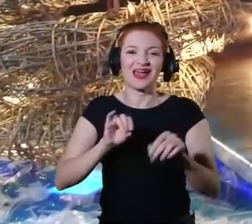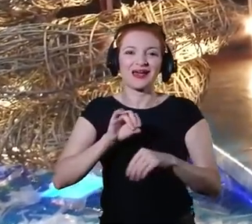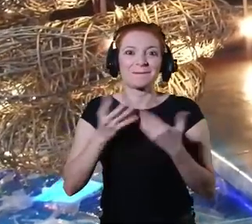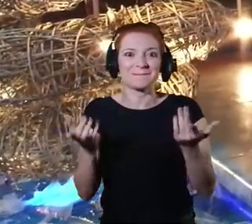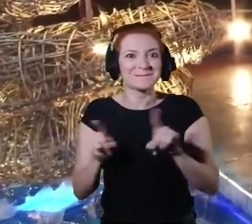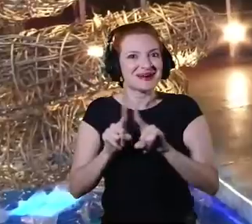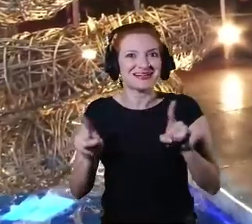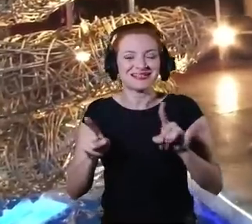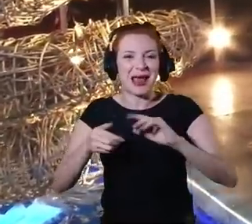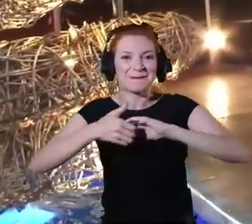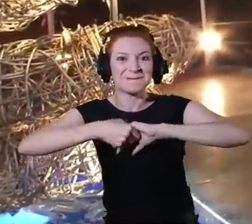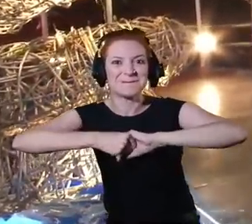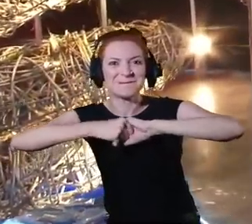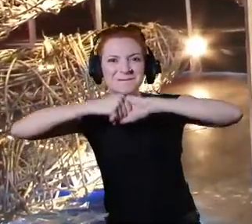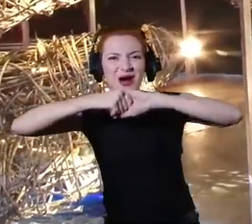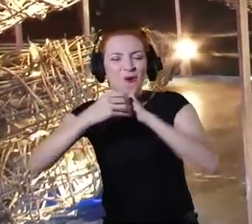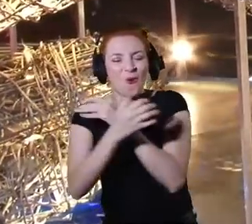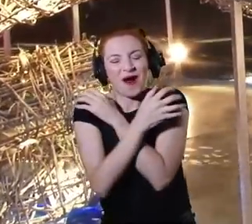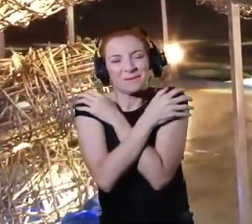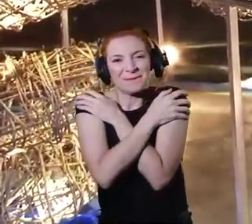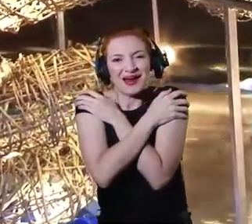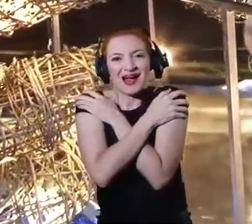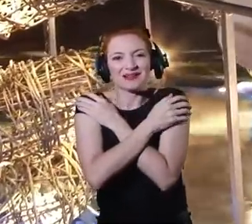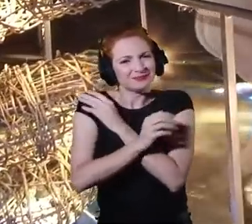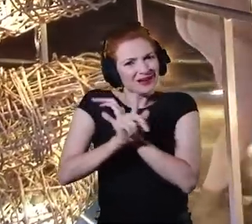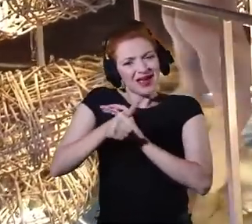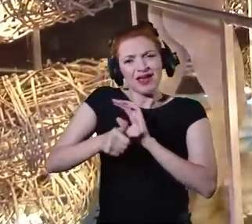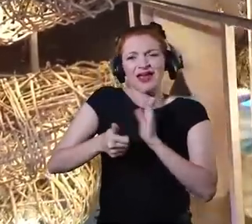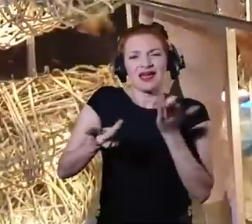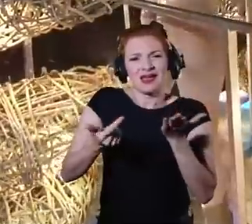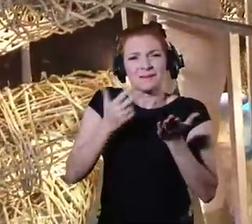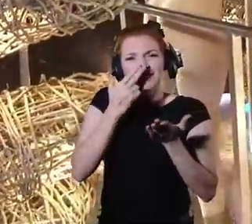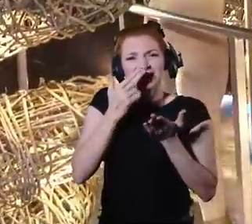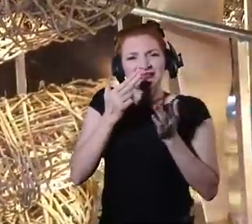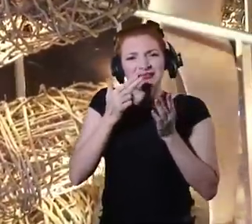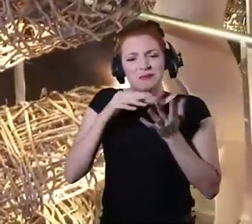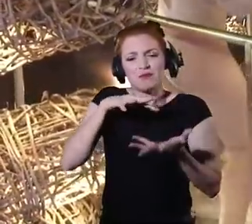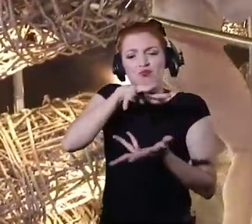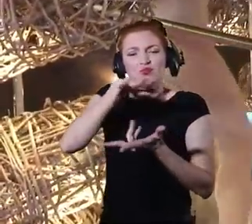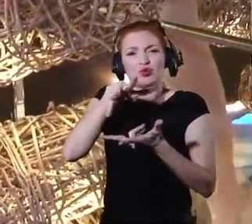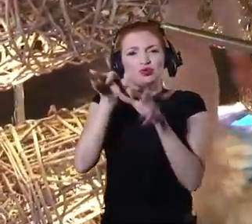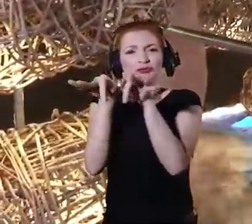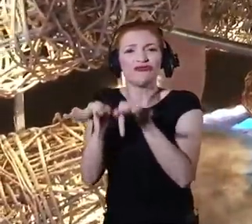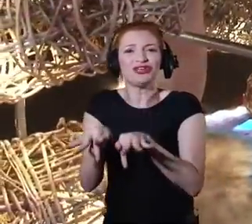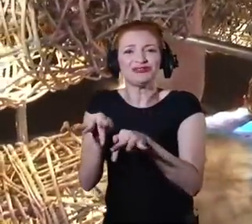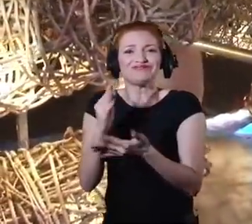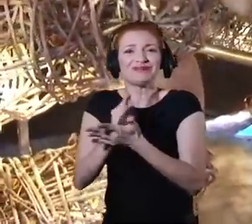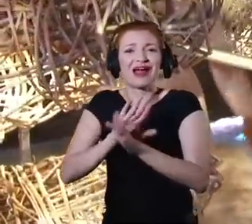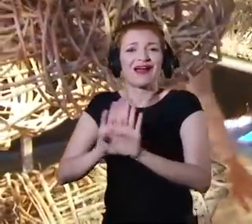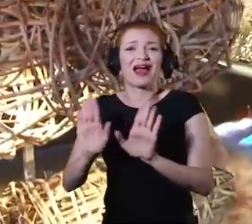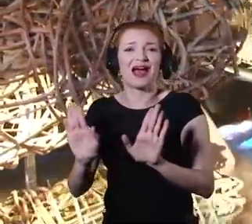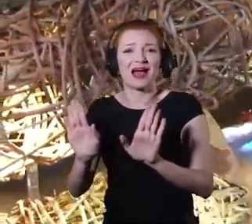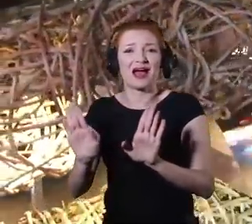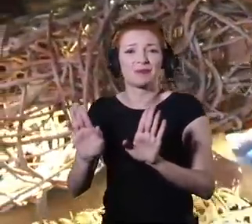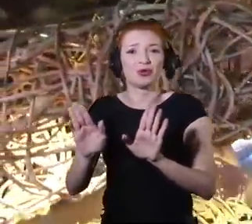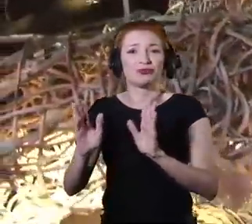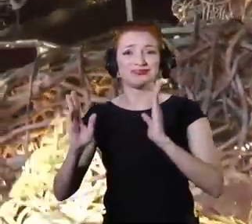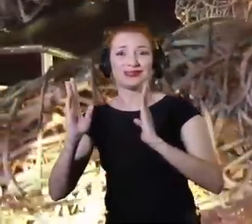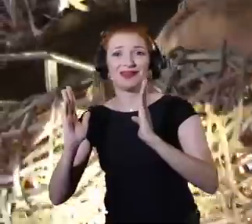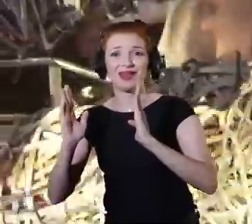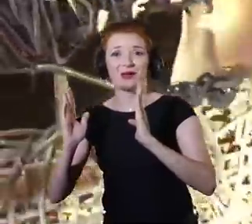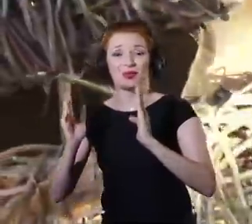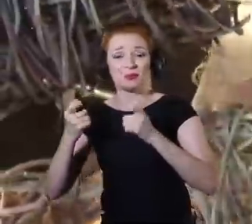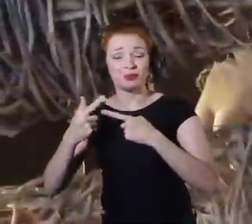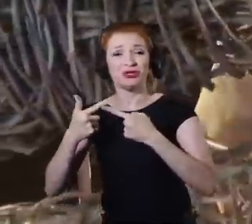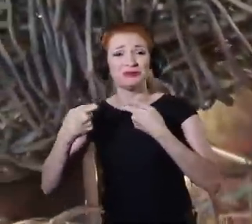um aperto de mãos, que um belo abraço, que foi tirado da humanidade durante esse período para que pudéssemos